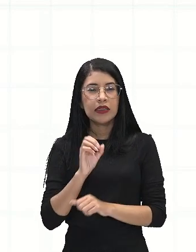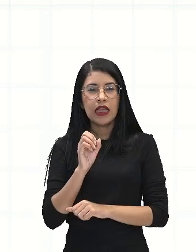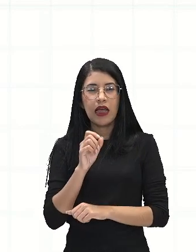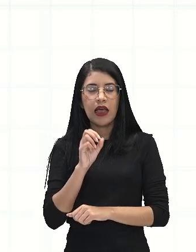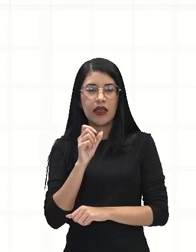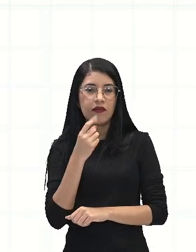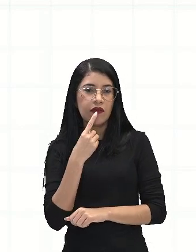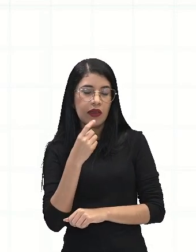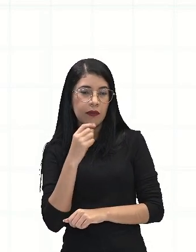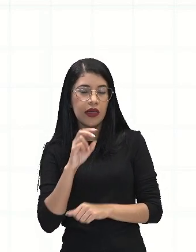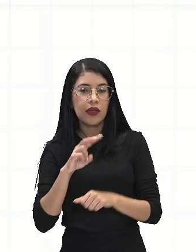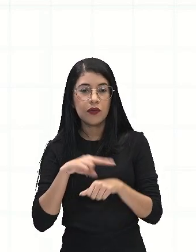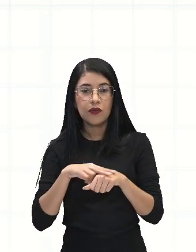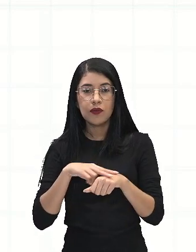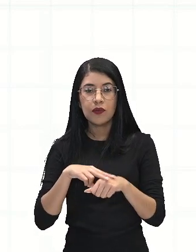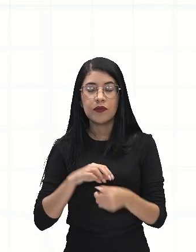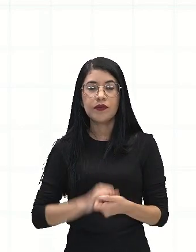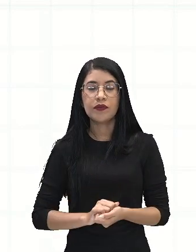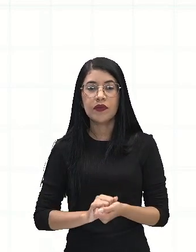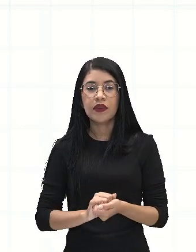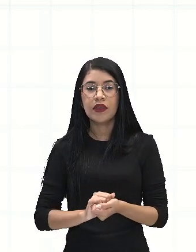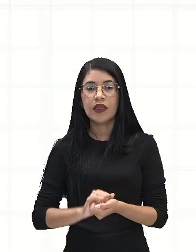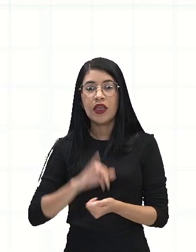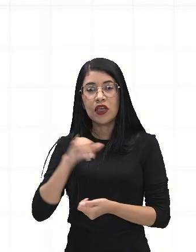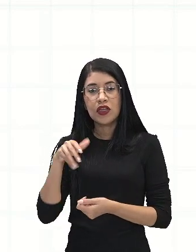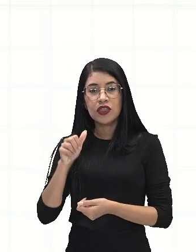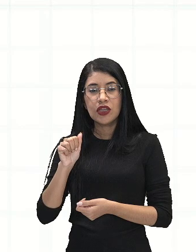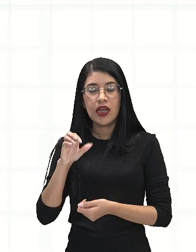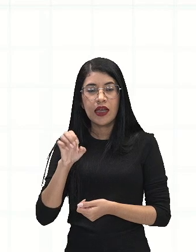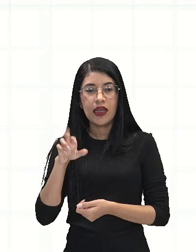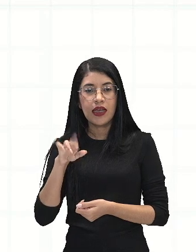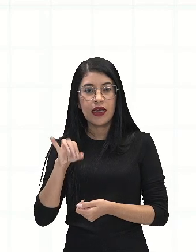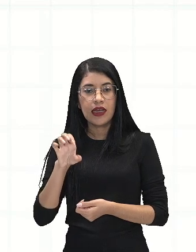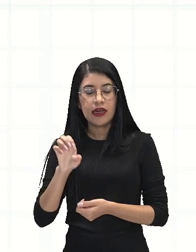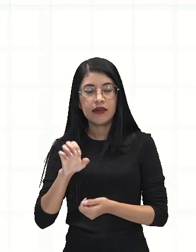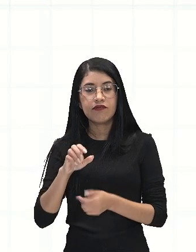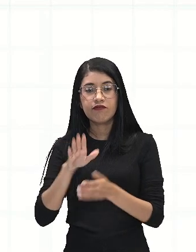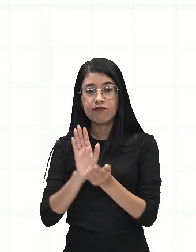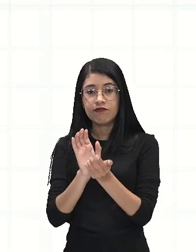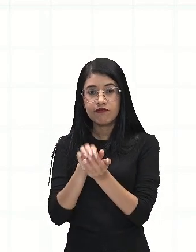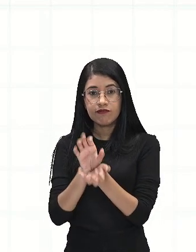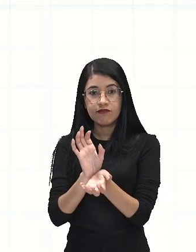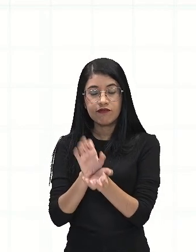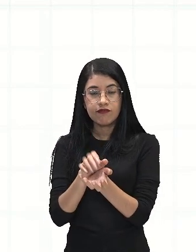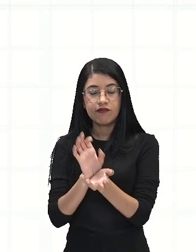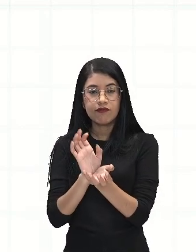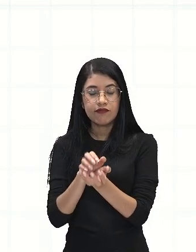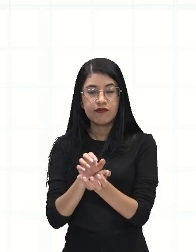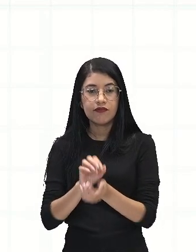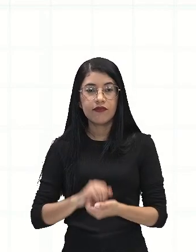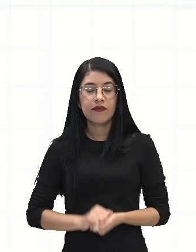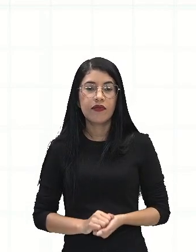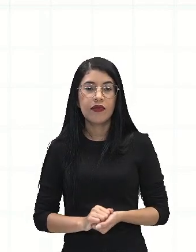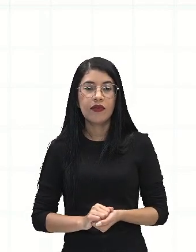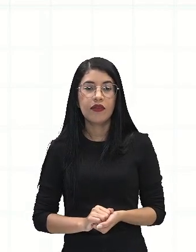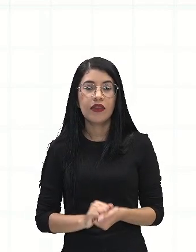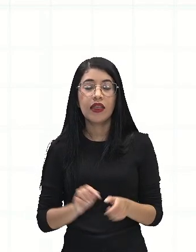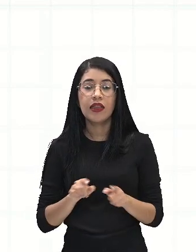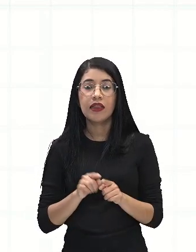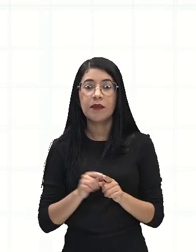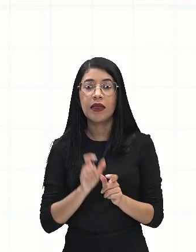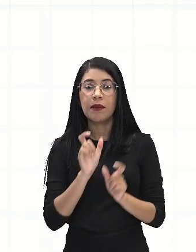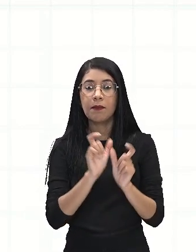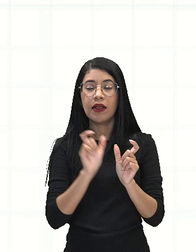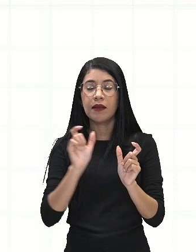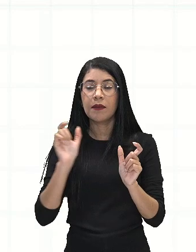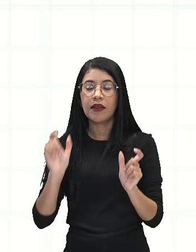substantivo jacaré, certo? O substantivo jacaré. E as palavras aqui, o